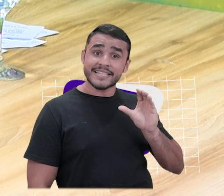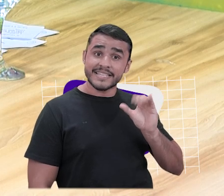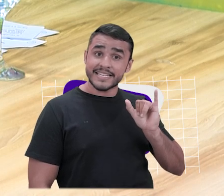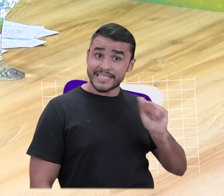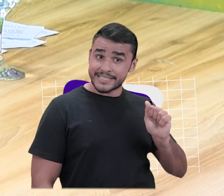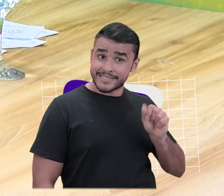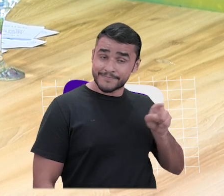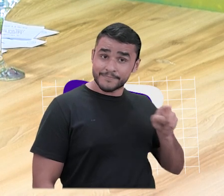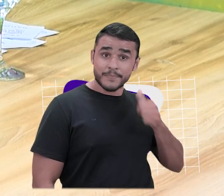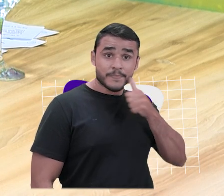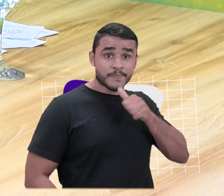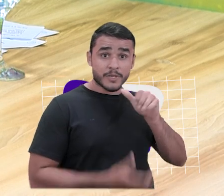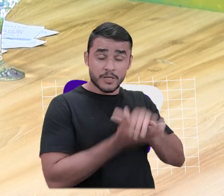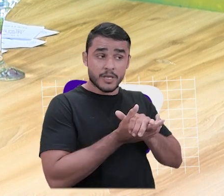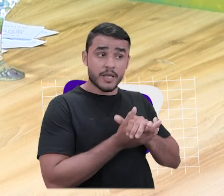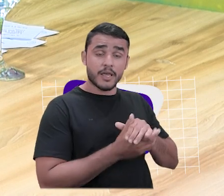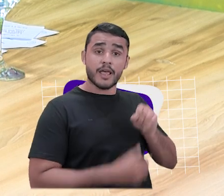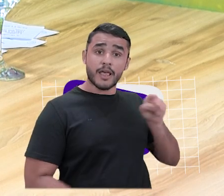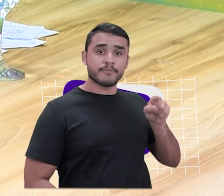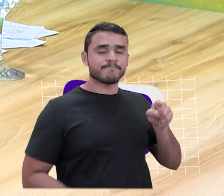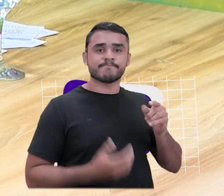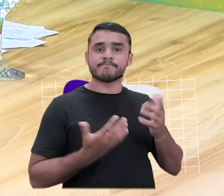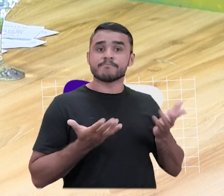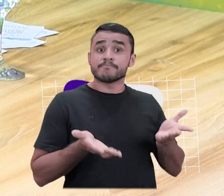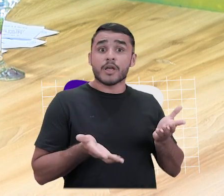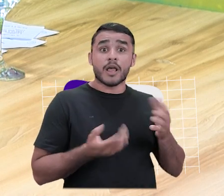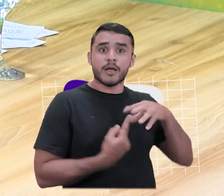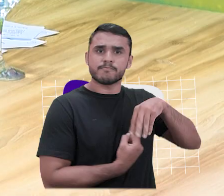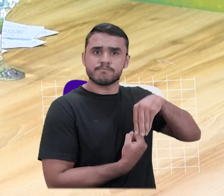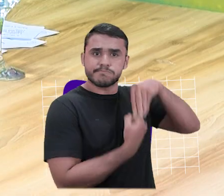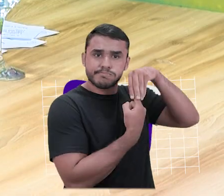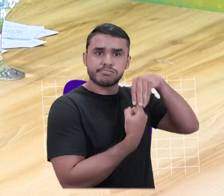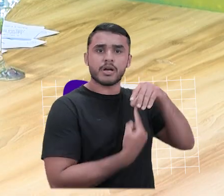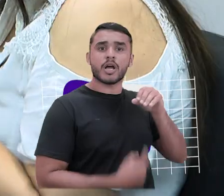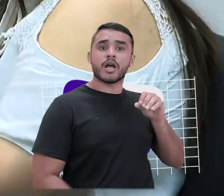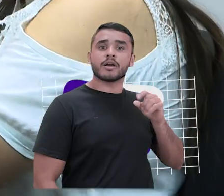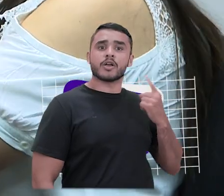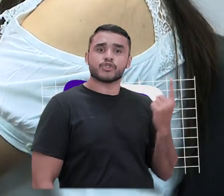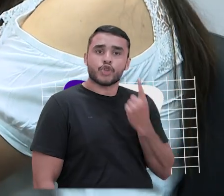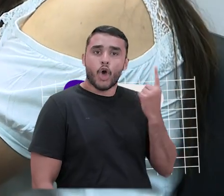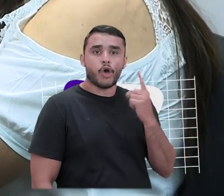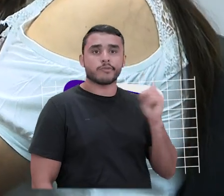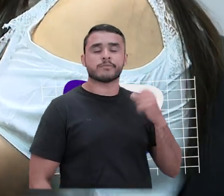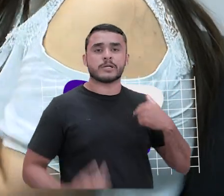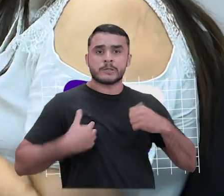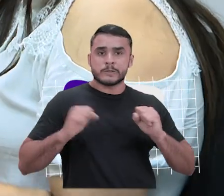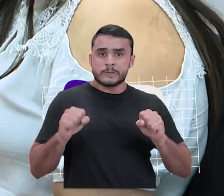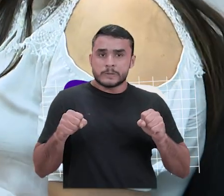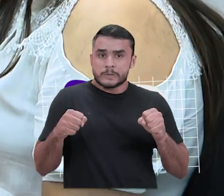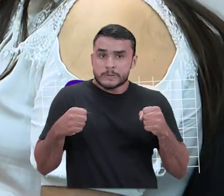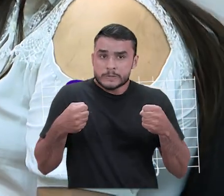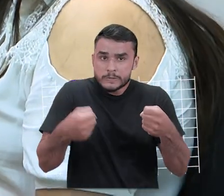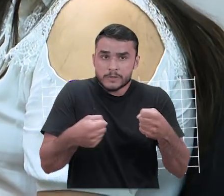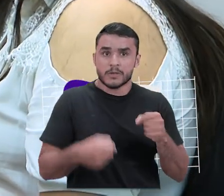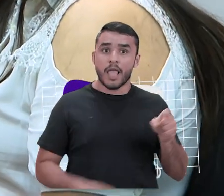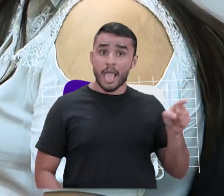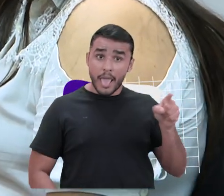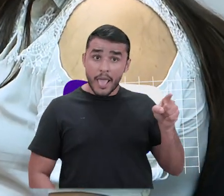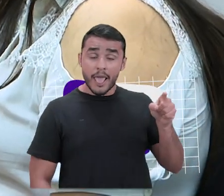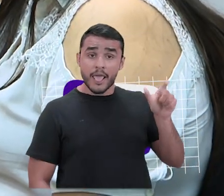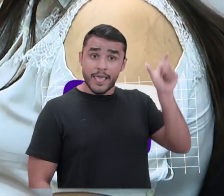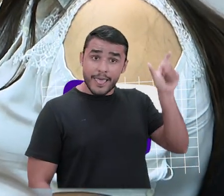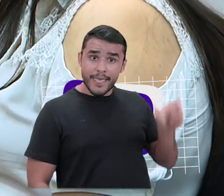Ela é uma mãe que eu sei que não é solo, porque eu me esforço, mas eu tenho as minhas dificuldades. Claro. Mas eu reconheço essa parte,